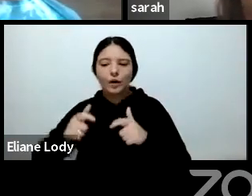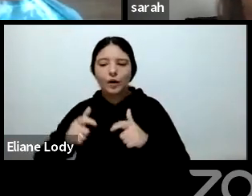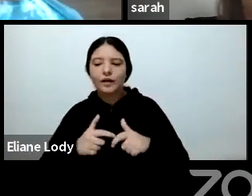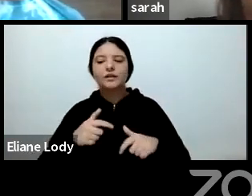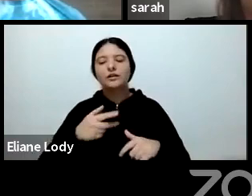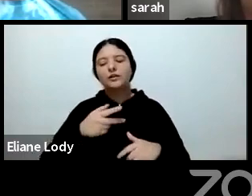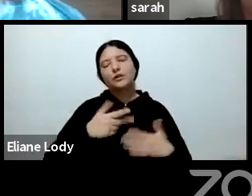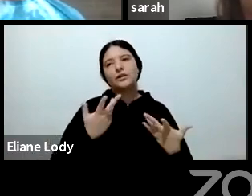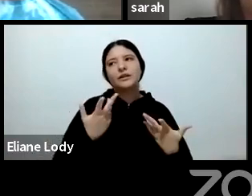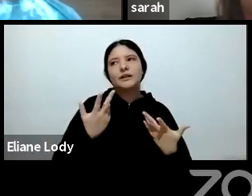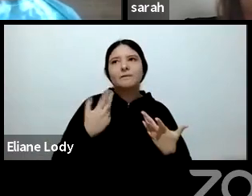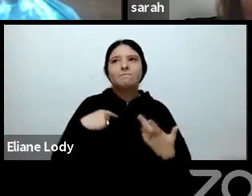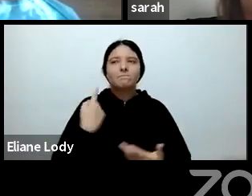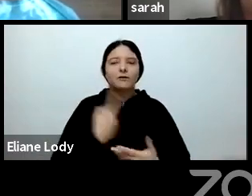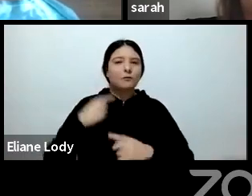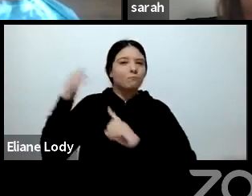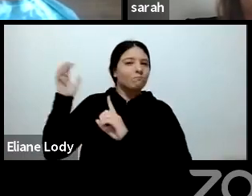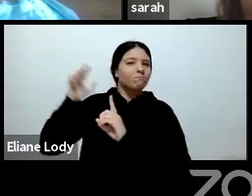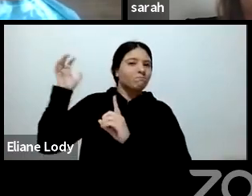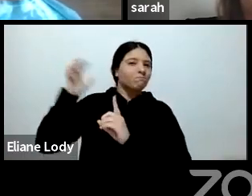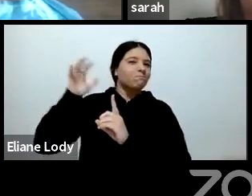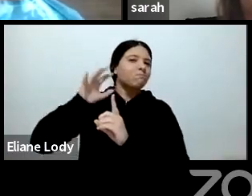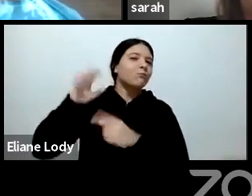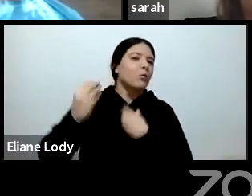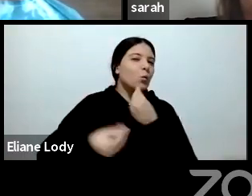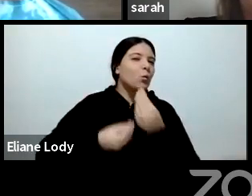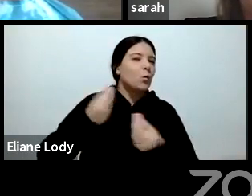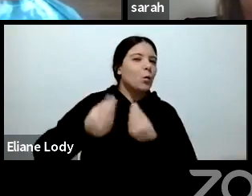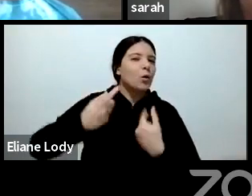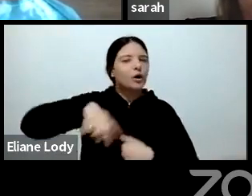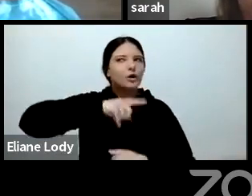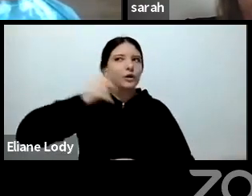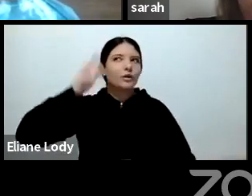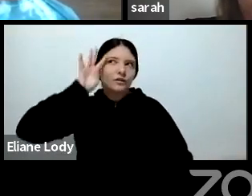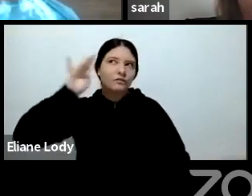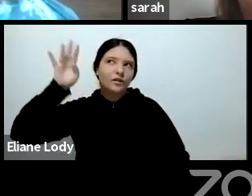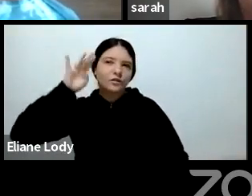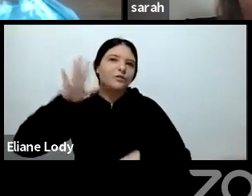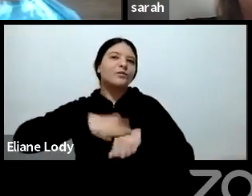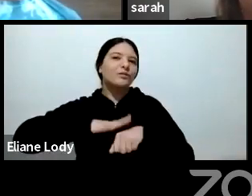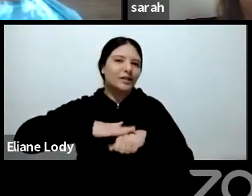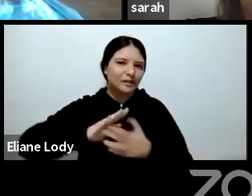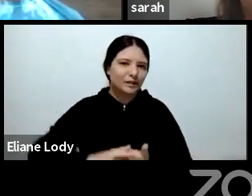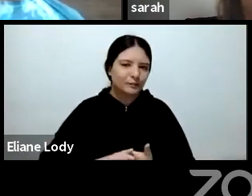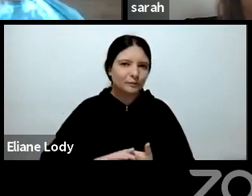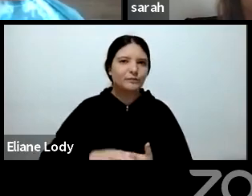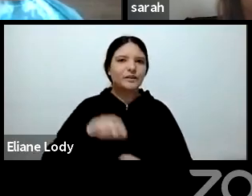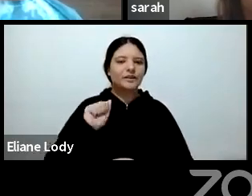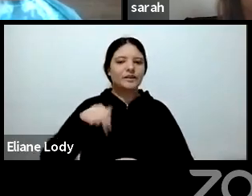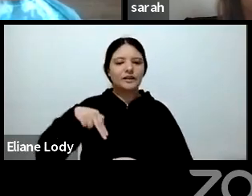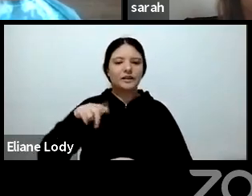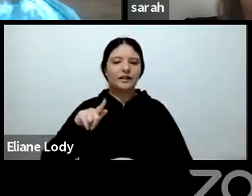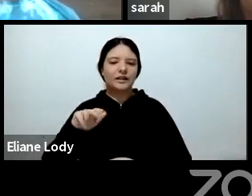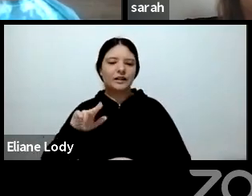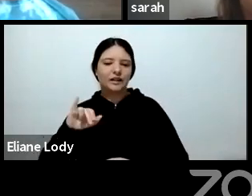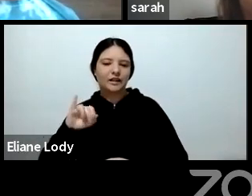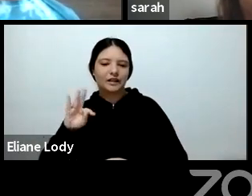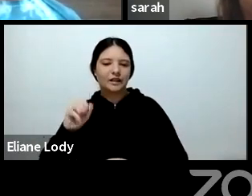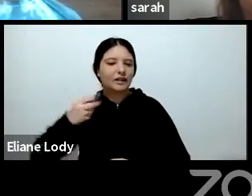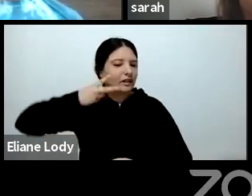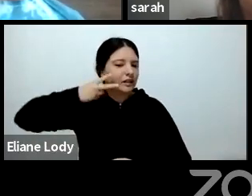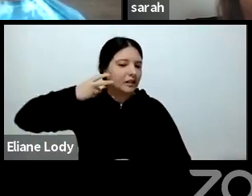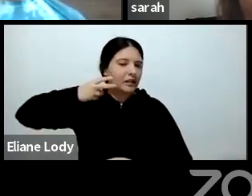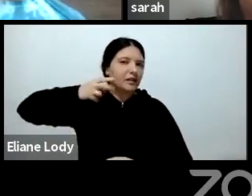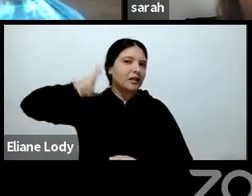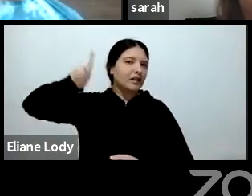muito influentes na forma como a gente foi fazendo essas reflexões, né? A Sanguita é indiana, trabalha na